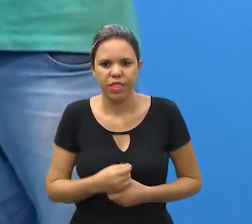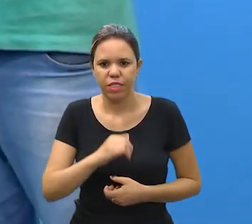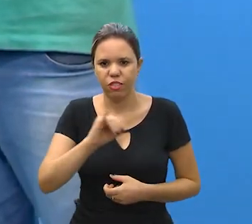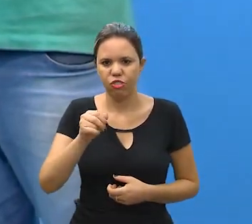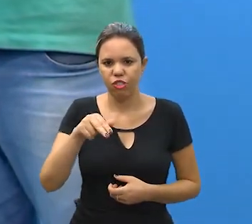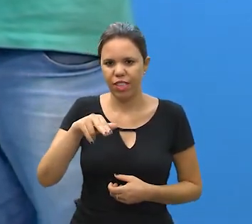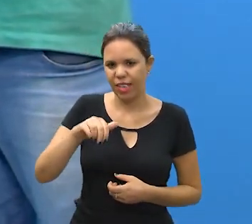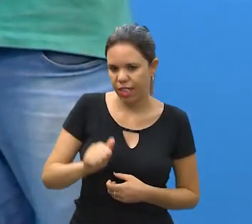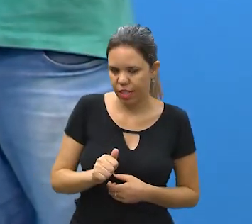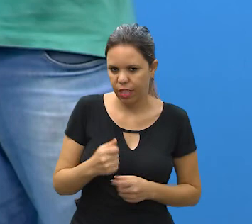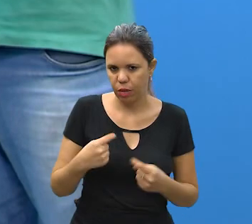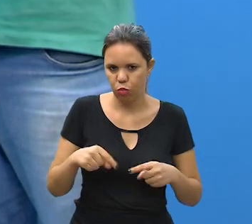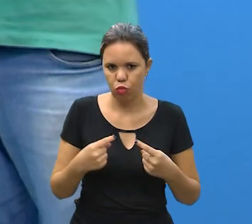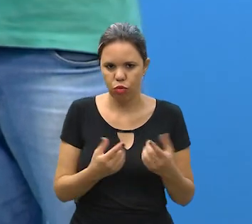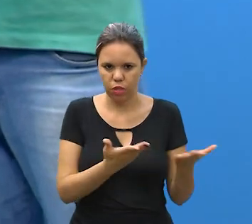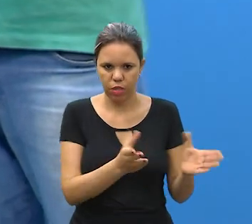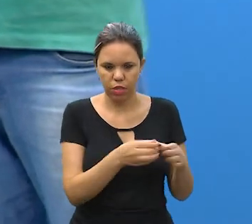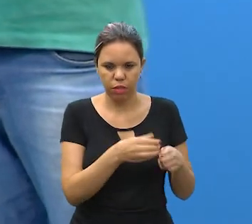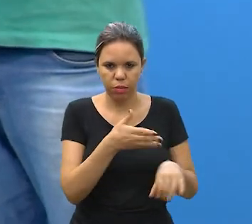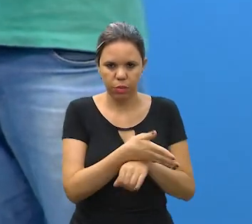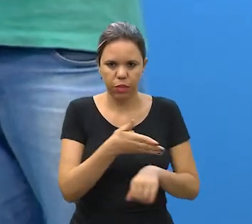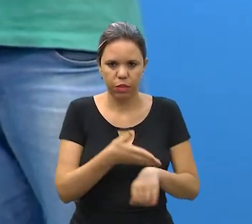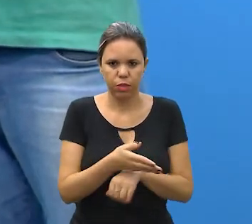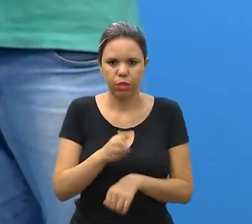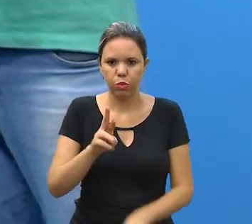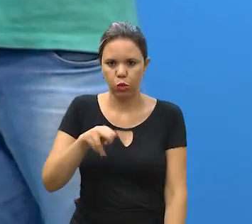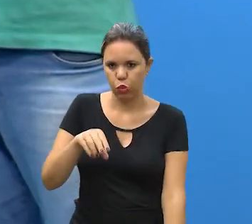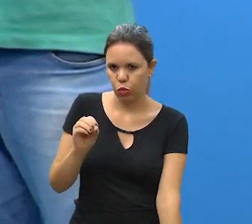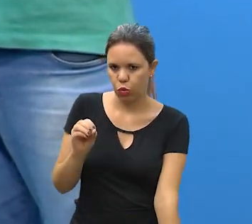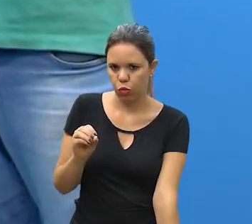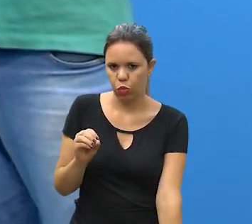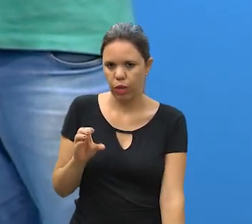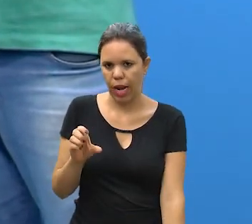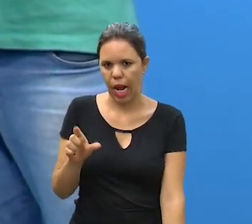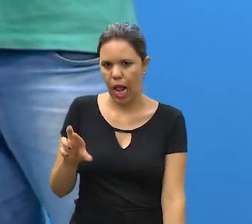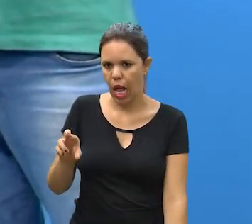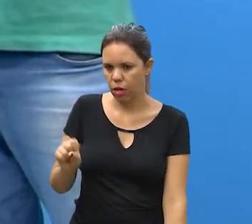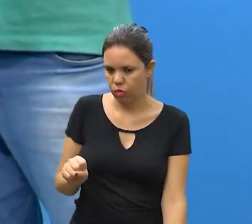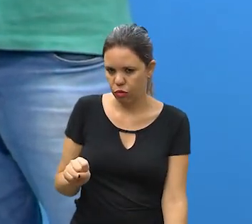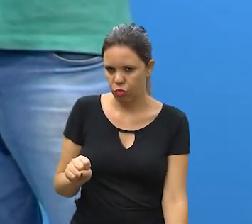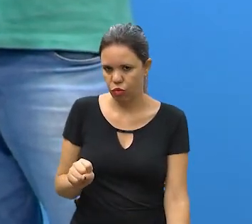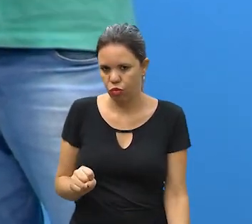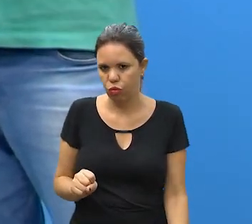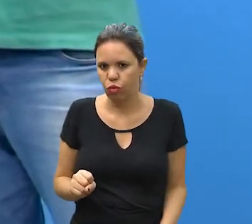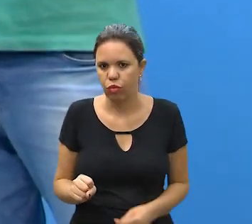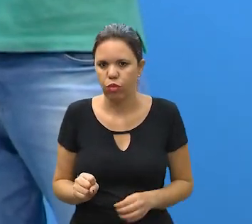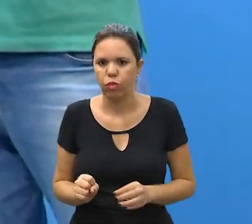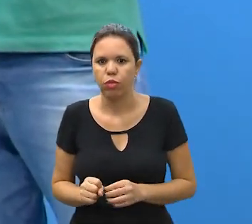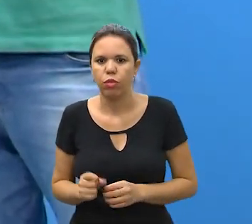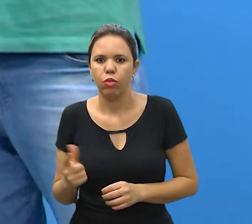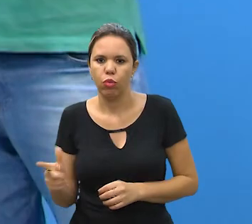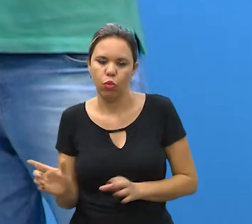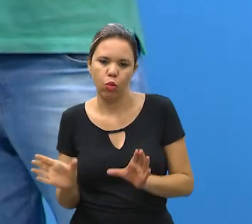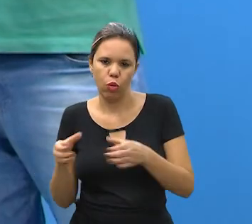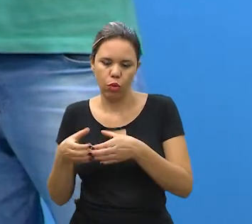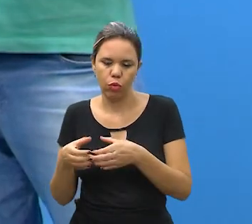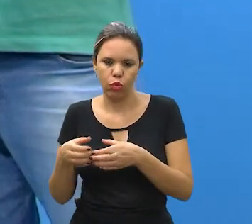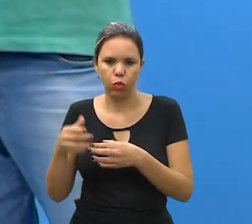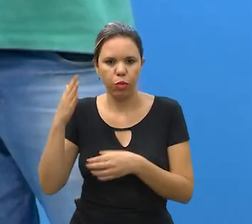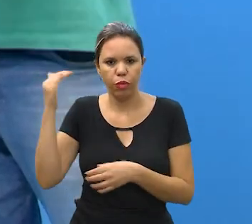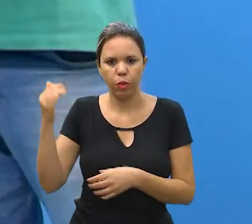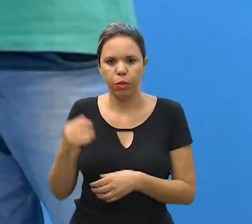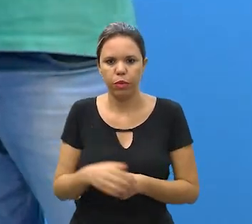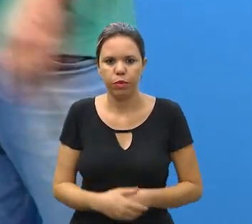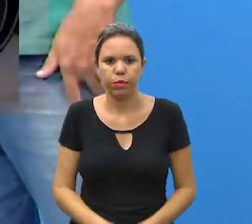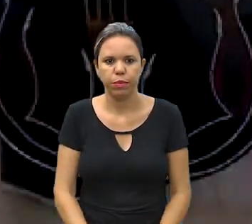então a Janaína na versão da Old Chevy, com a participação do Bruno Gouveia e do Carlos Coelho, do Biquíni